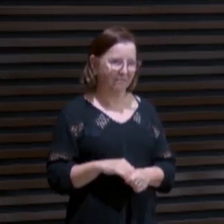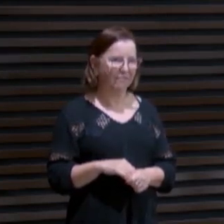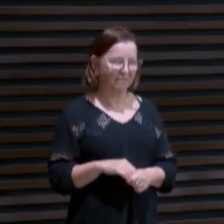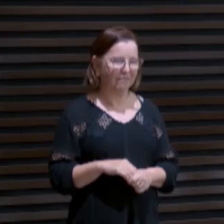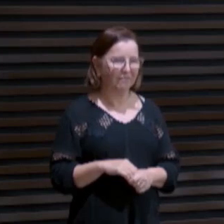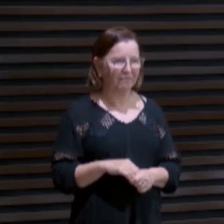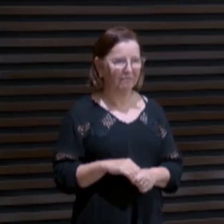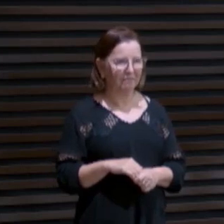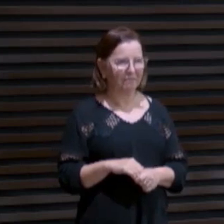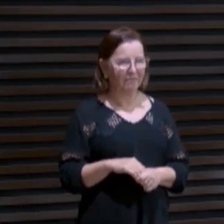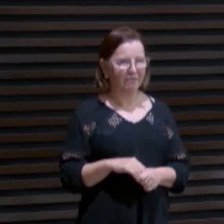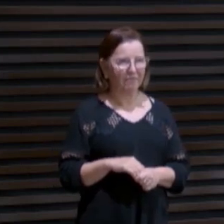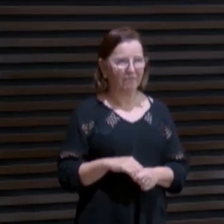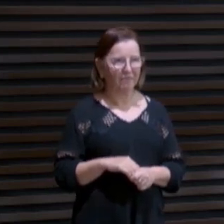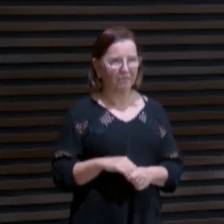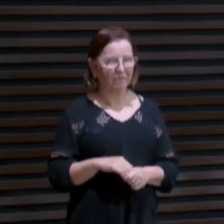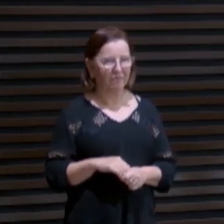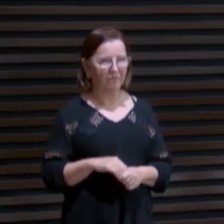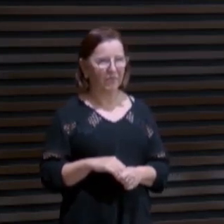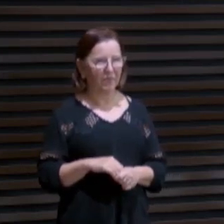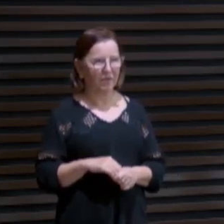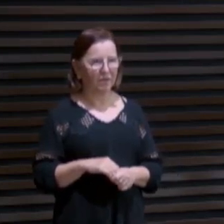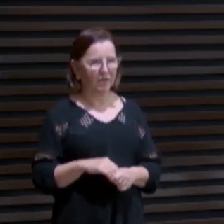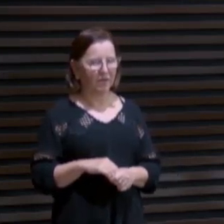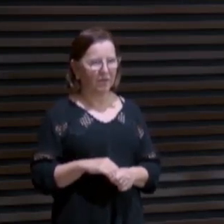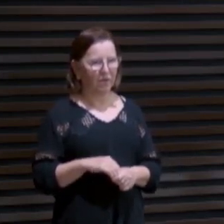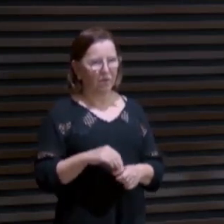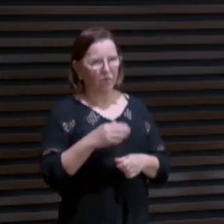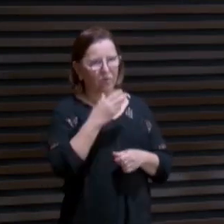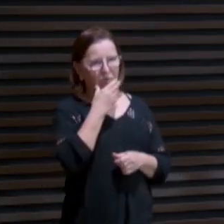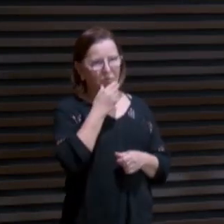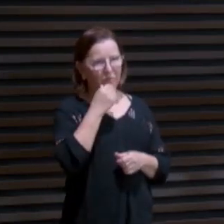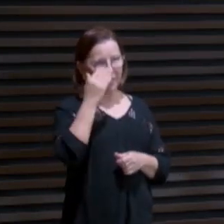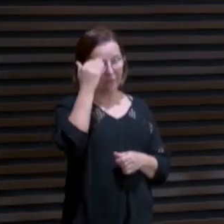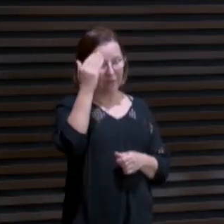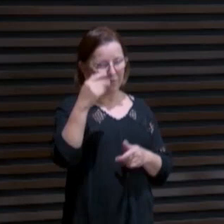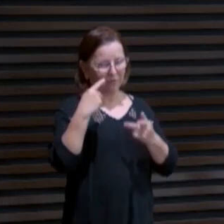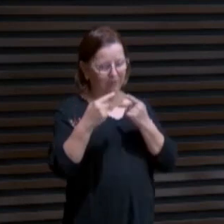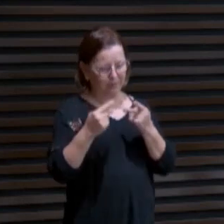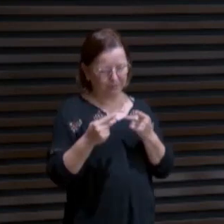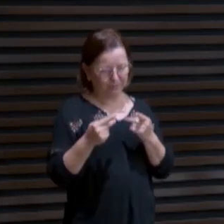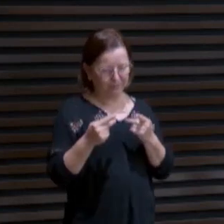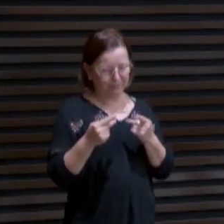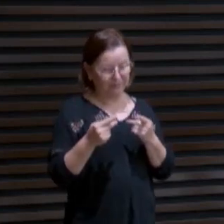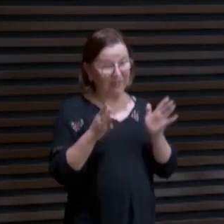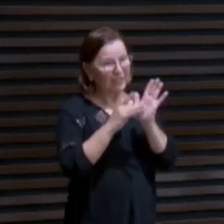O Dr. William MacDonald sugere que provavelmente porque Jesus sabia que